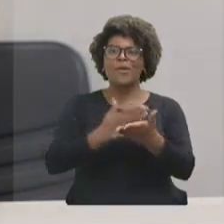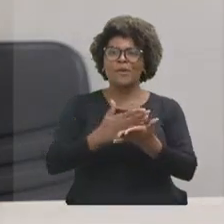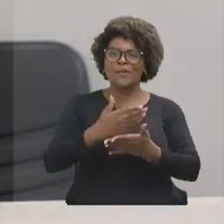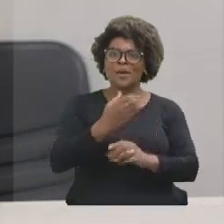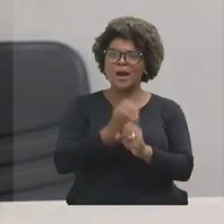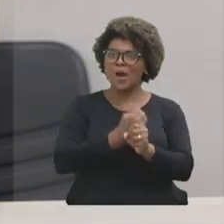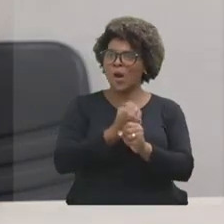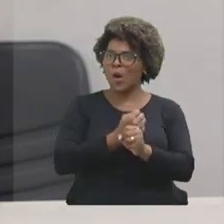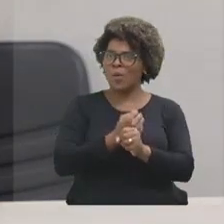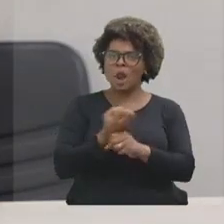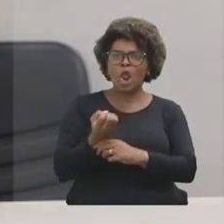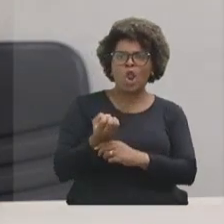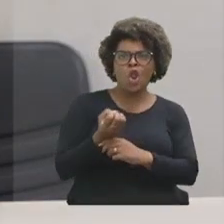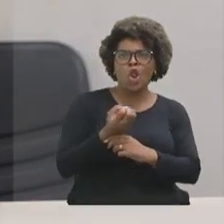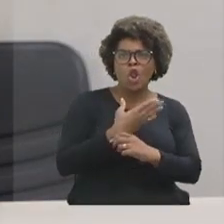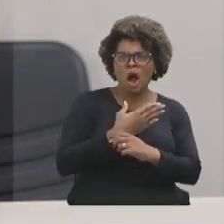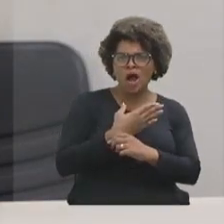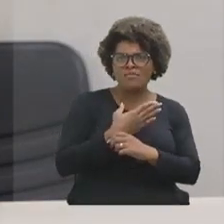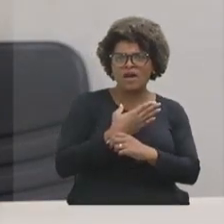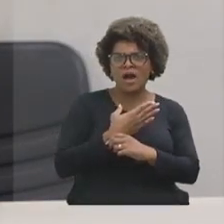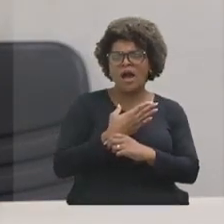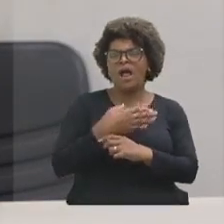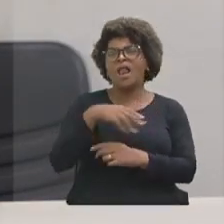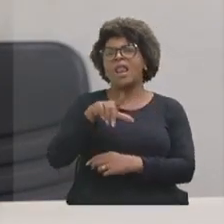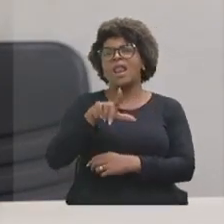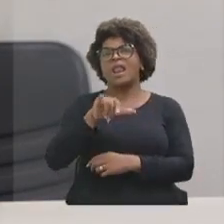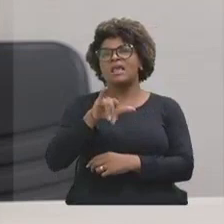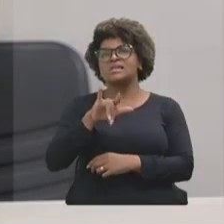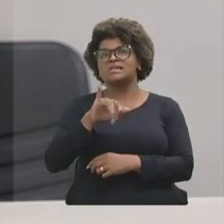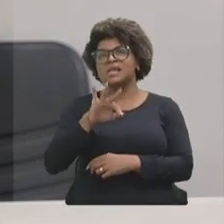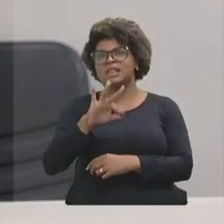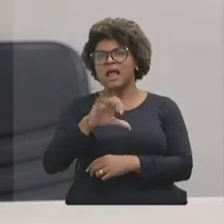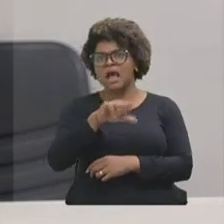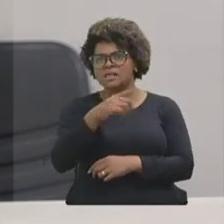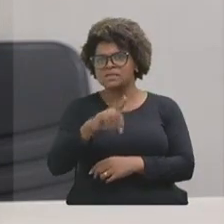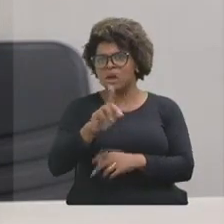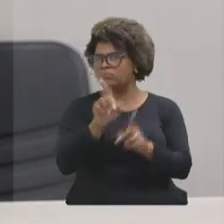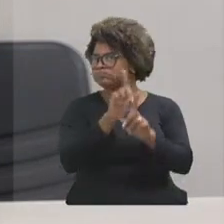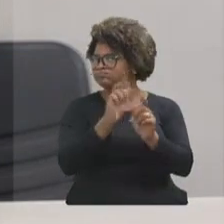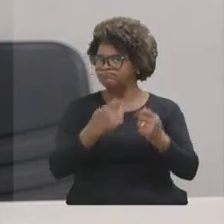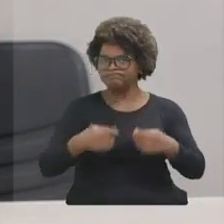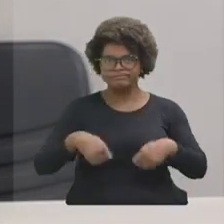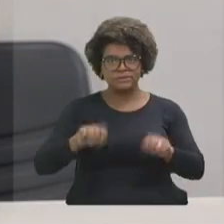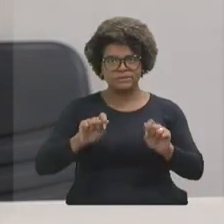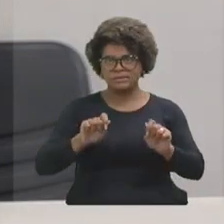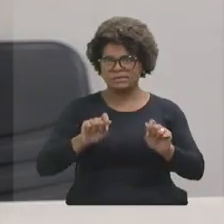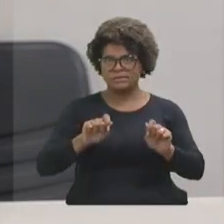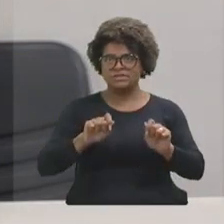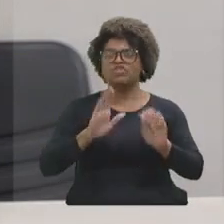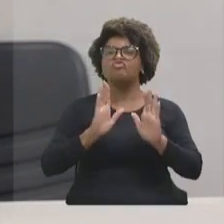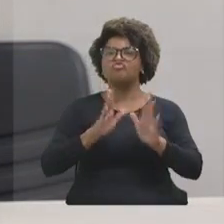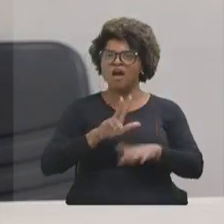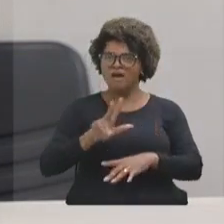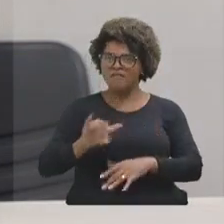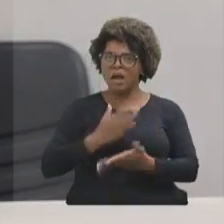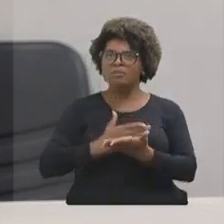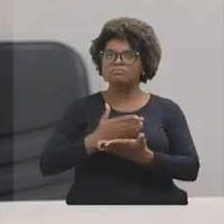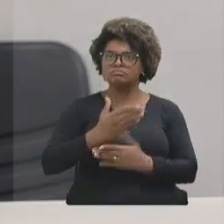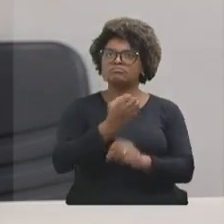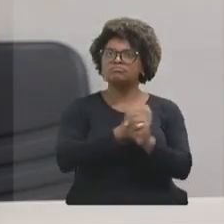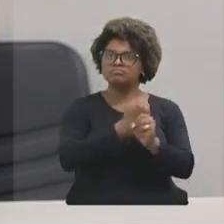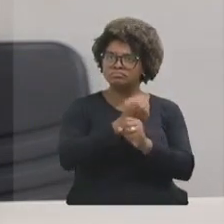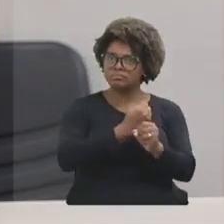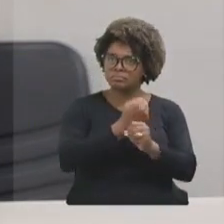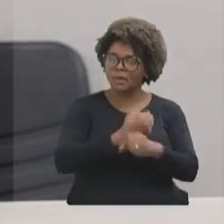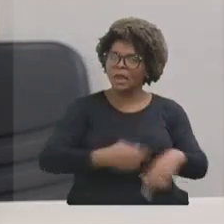licitatório Então já aconteceu e já vai ser iniciada às obras os consórcios é